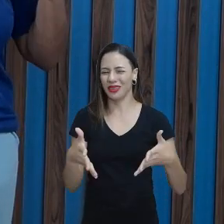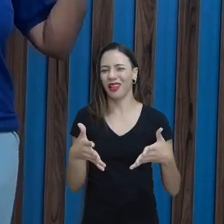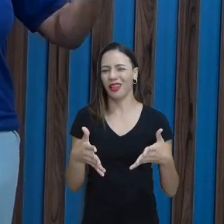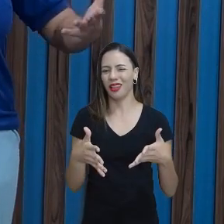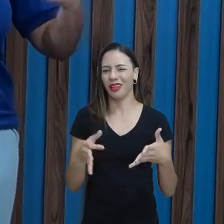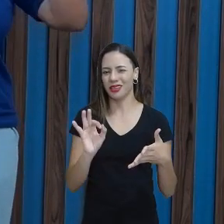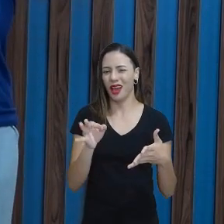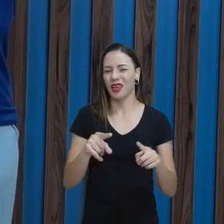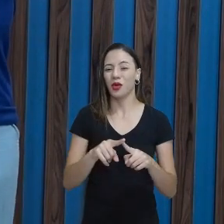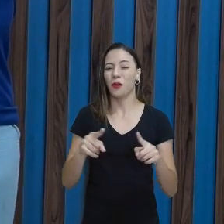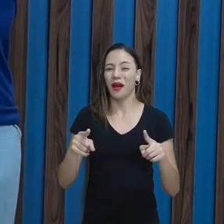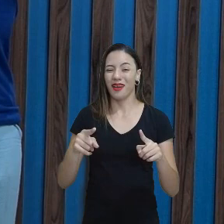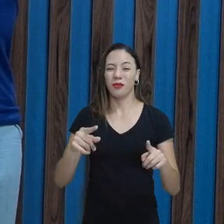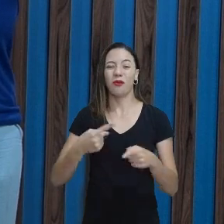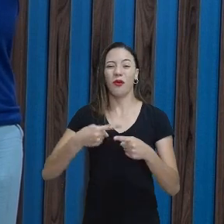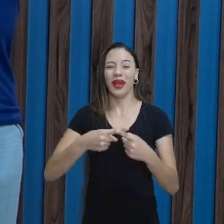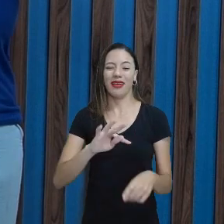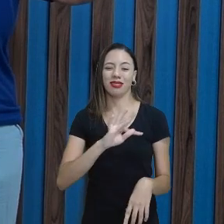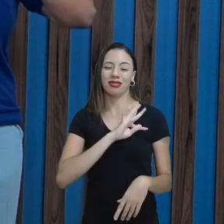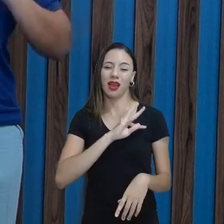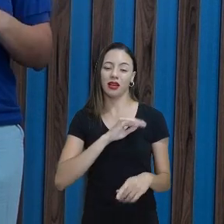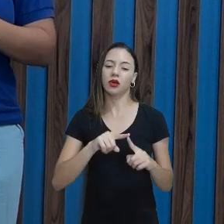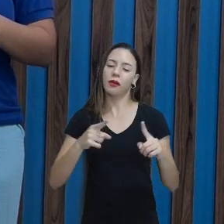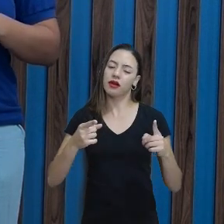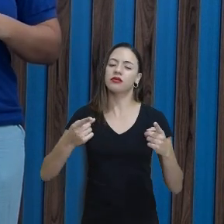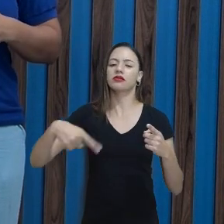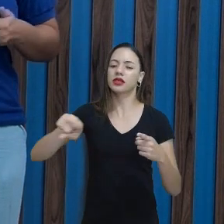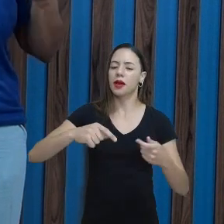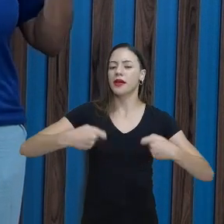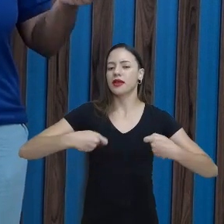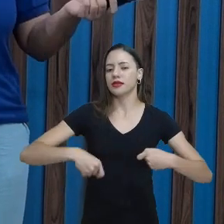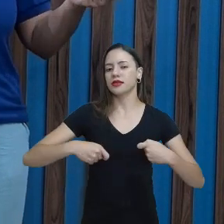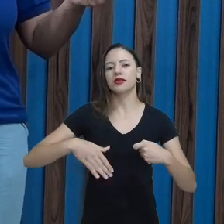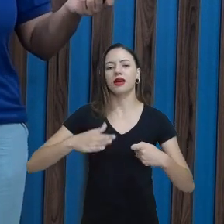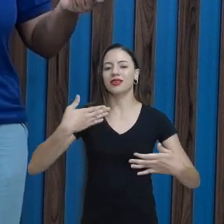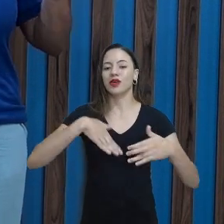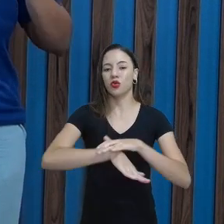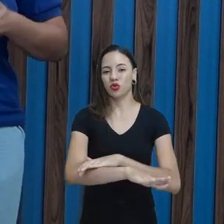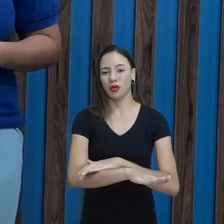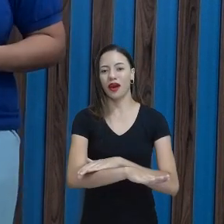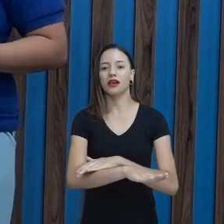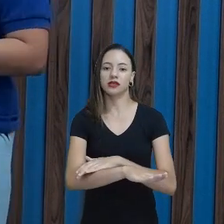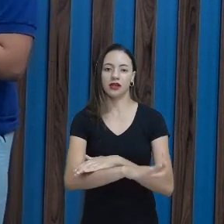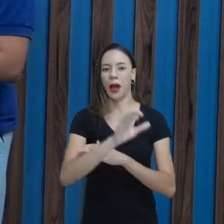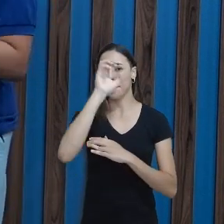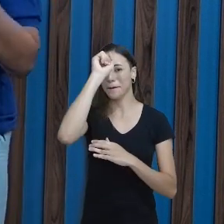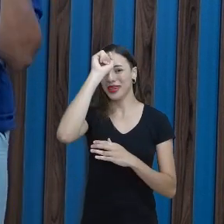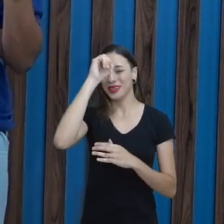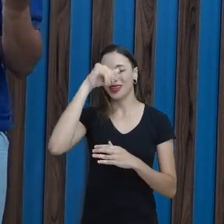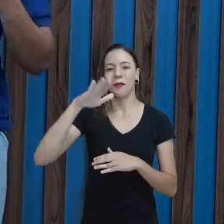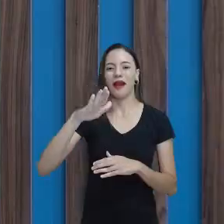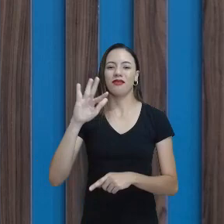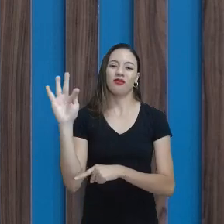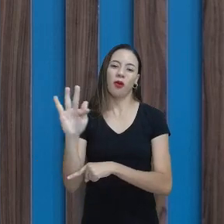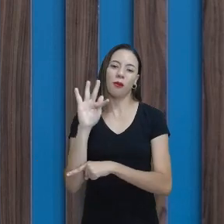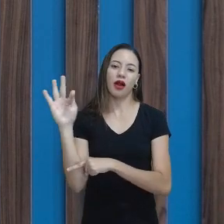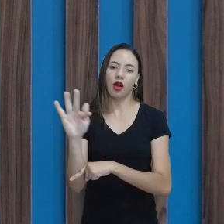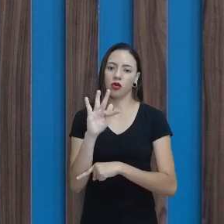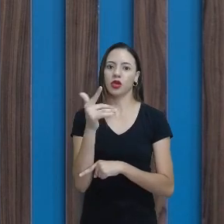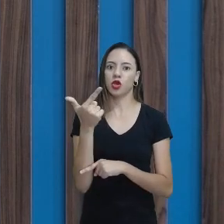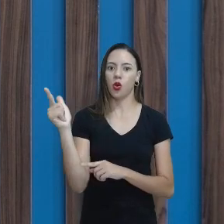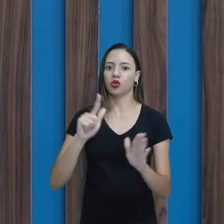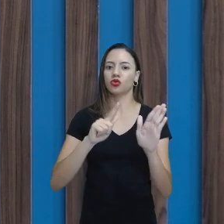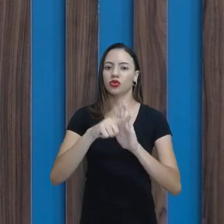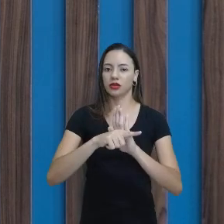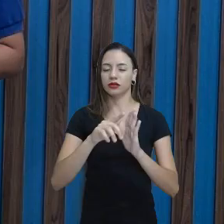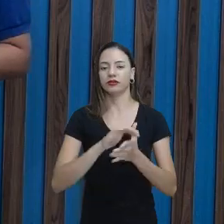começar a se habituar com essas questões mais formais, né? Isso, professora Adriana, de alguns gêneros. E